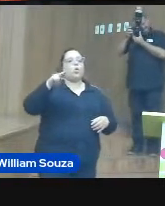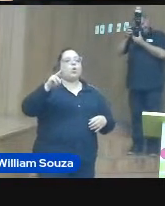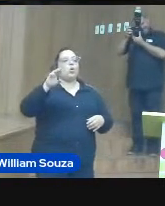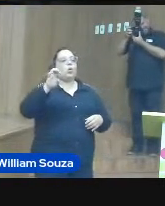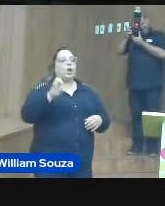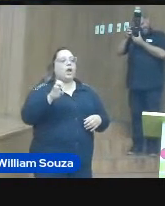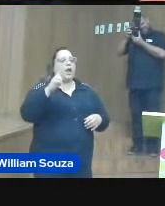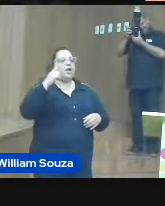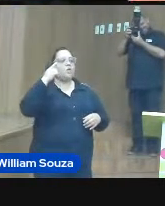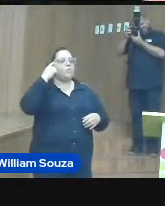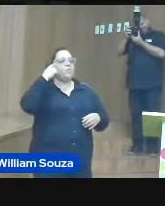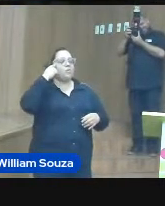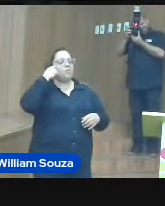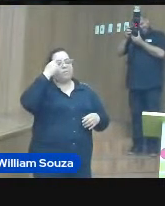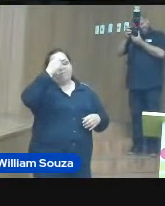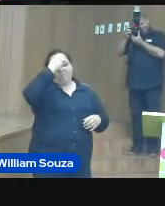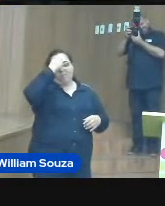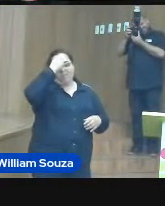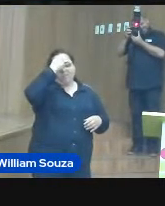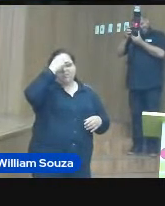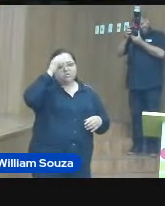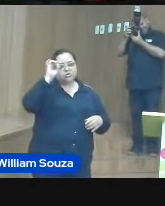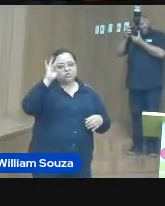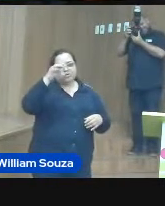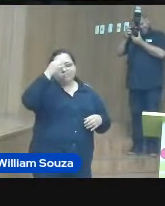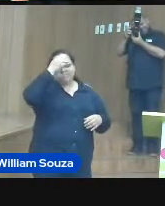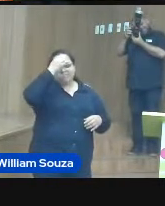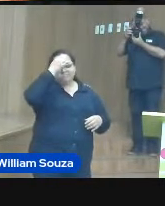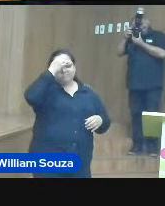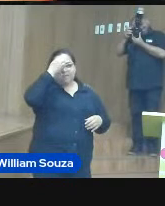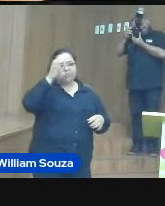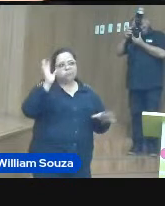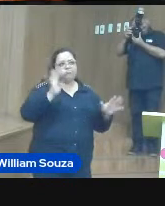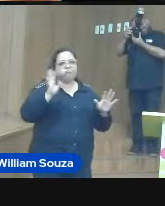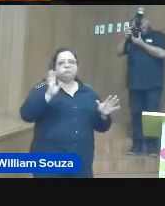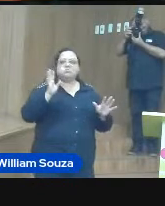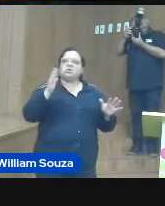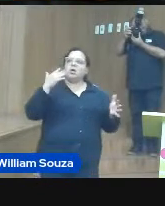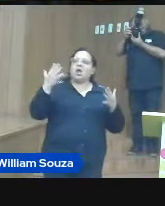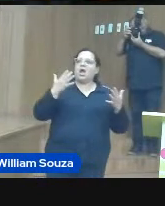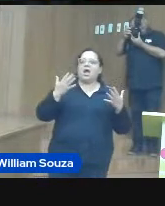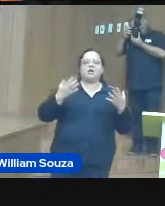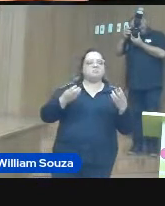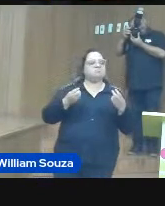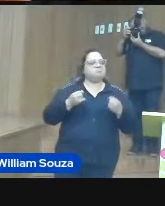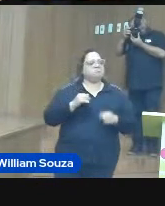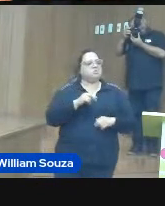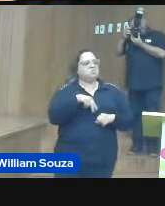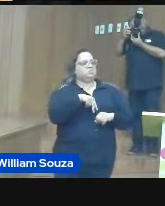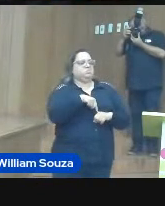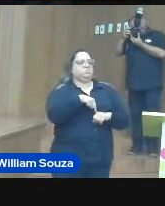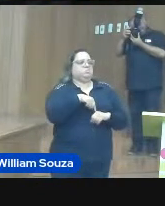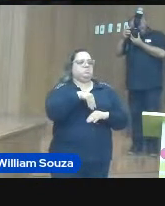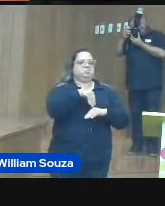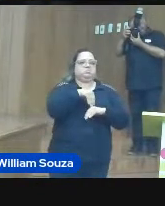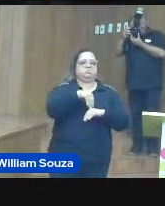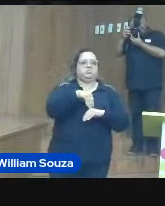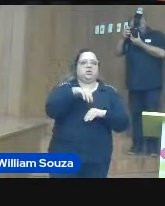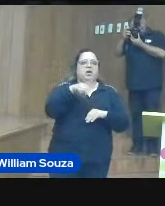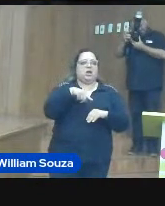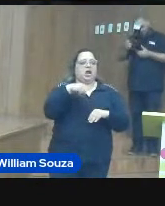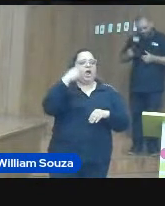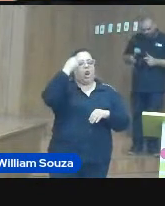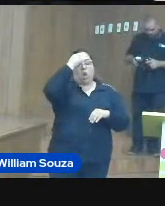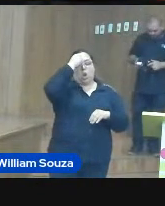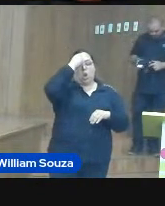lógico, ele pensava só na lógica, ele não tinha emoção, ele era frio. Esse era o chavão dele, a